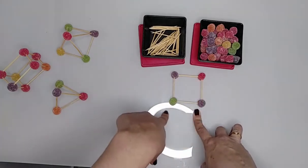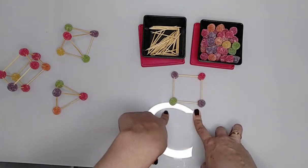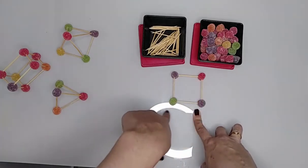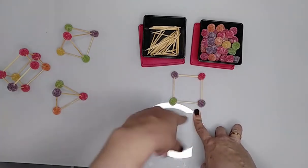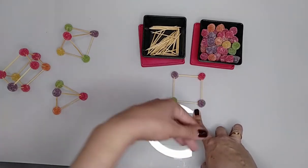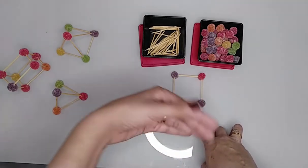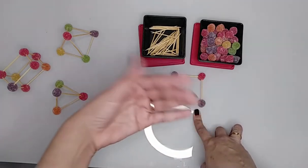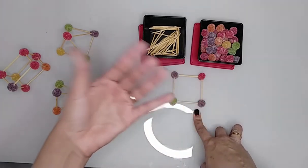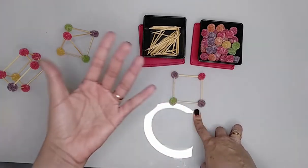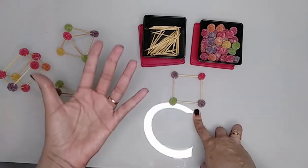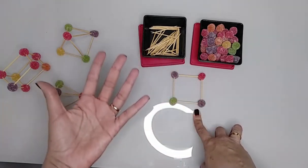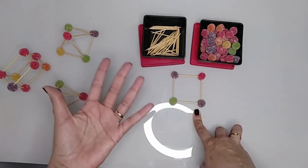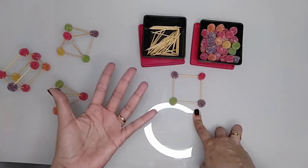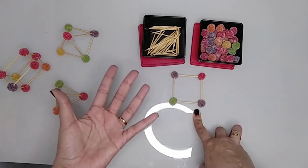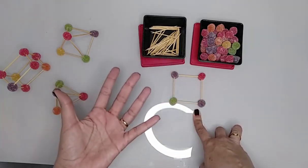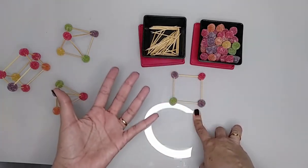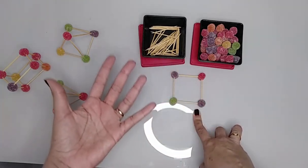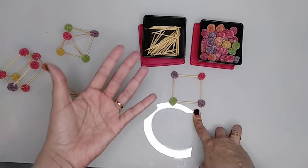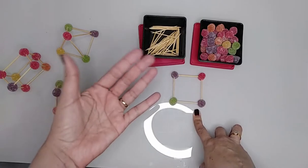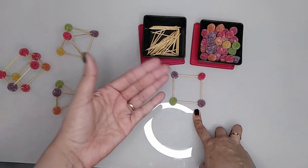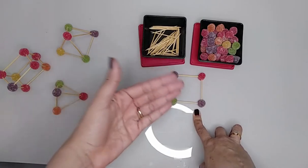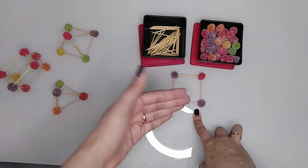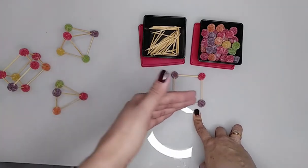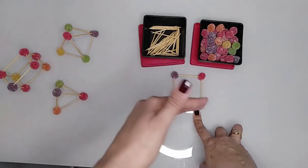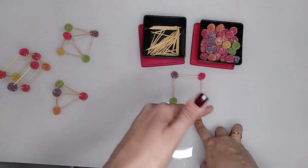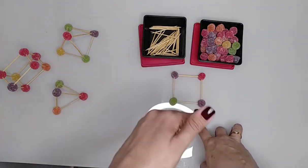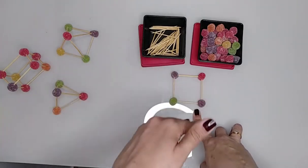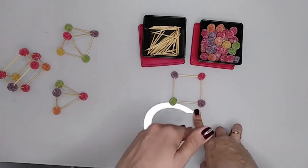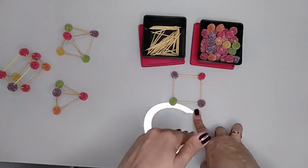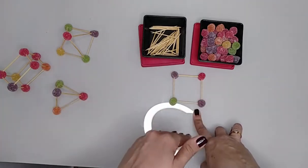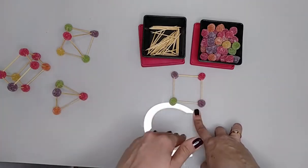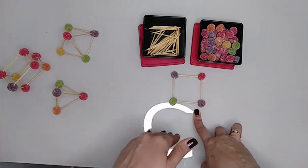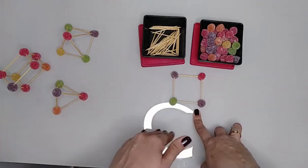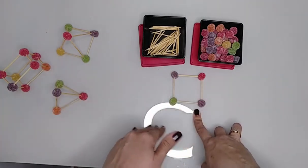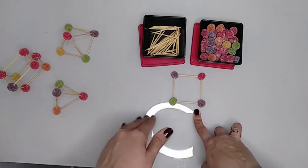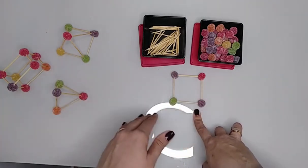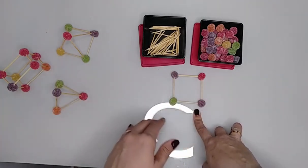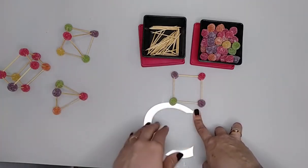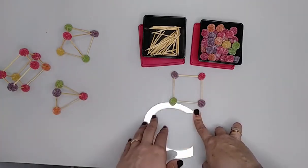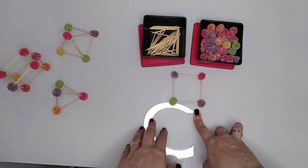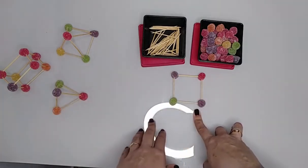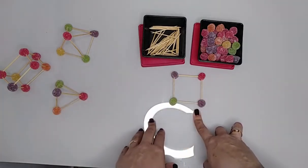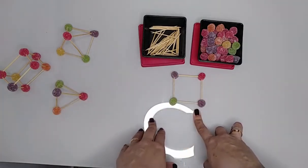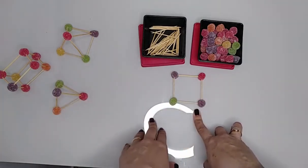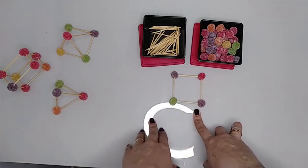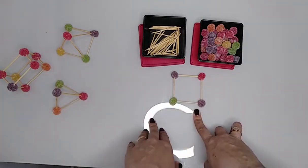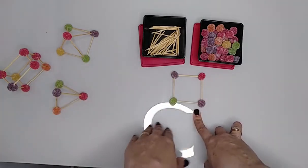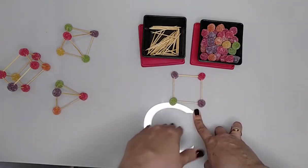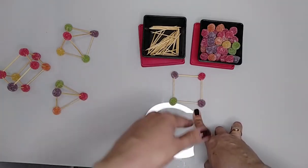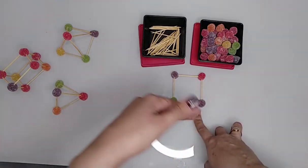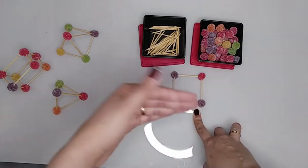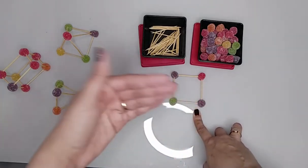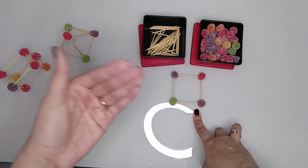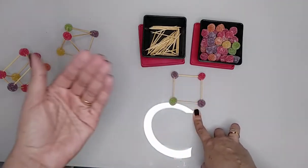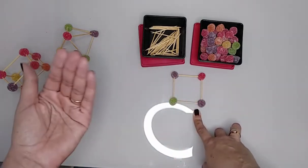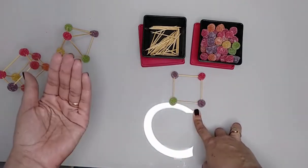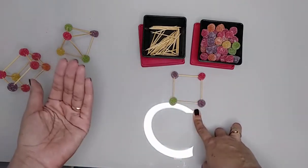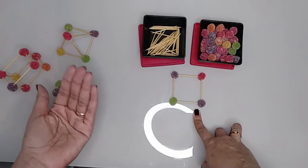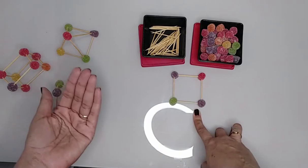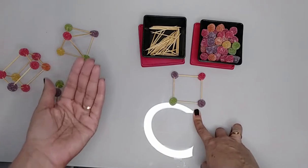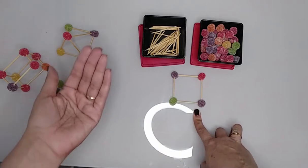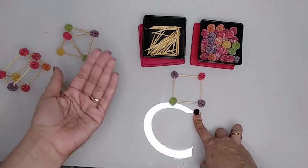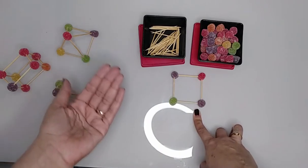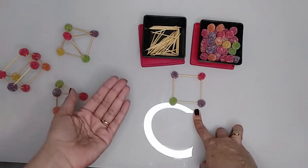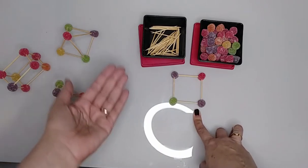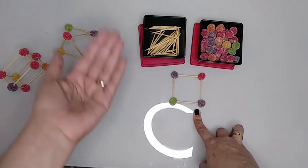do cubo, que é formado por várias figuras planas. Estão lembrados aí que uma figura